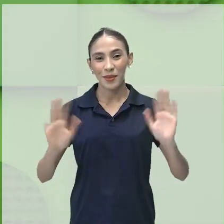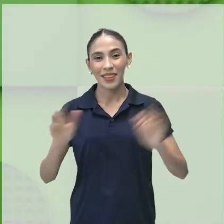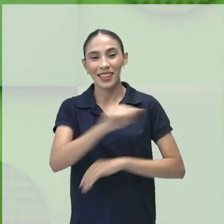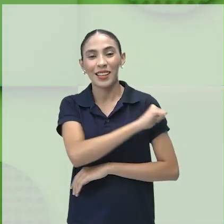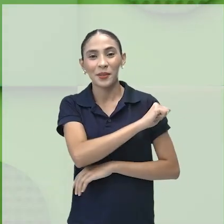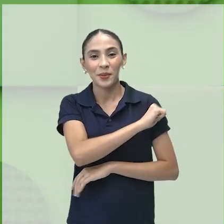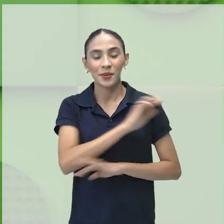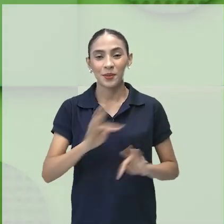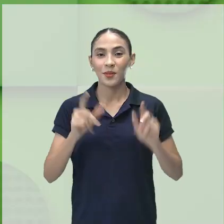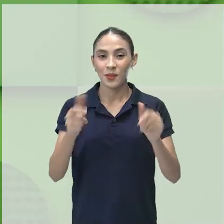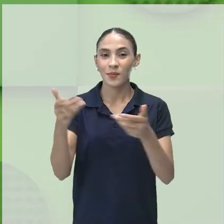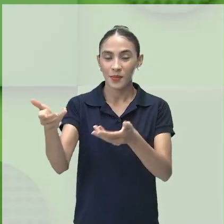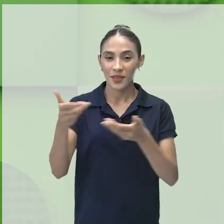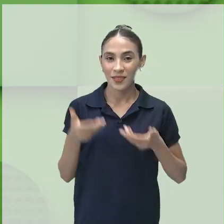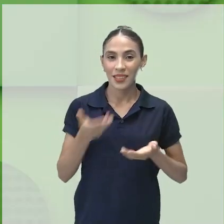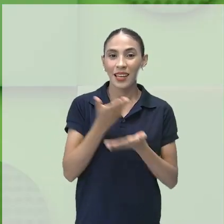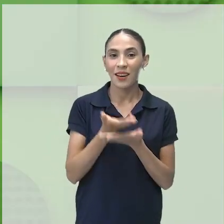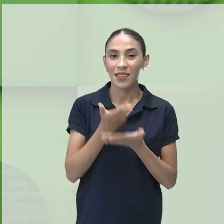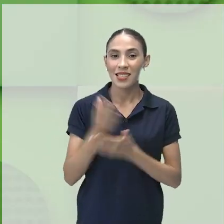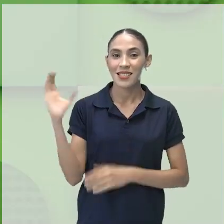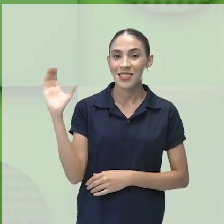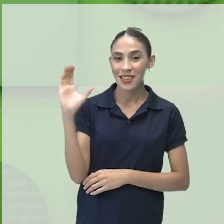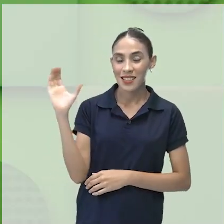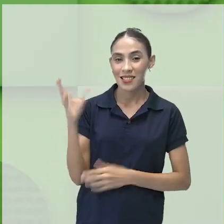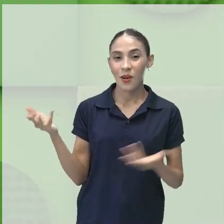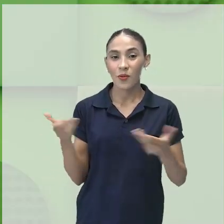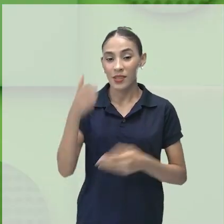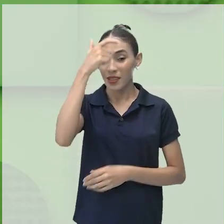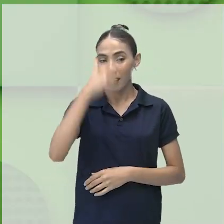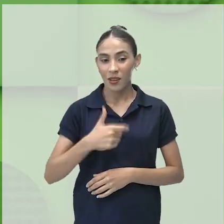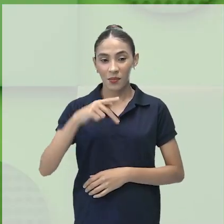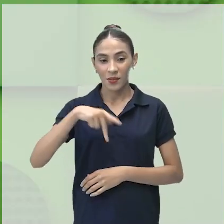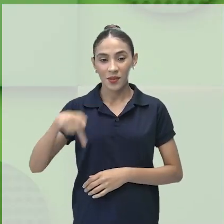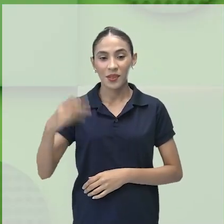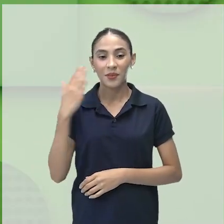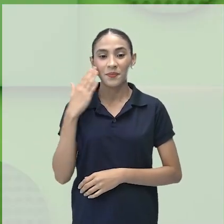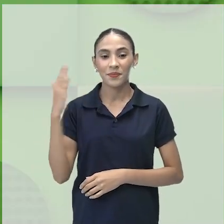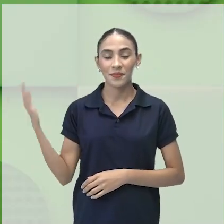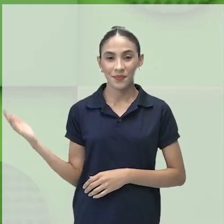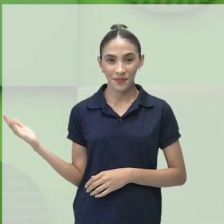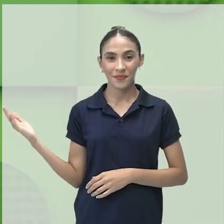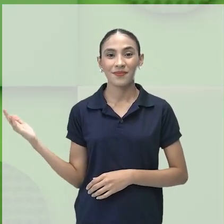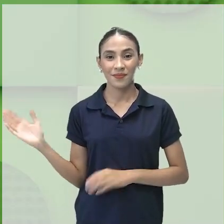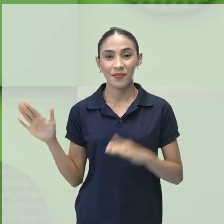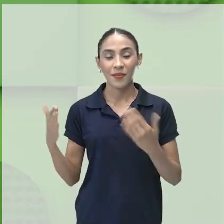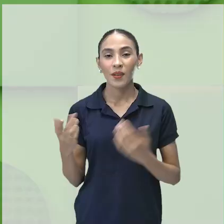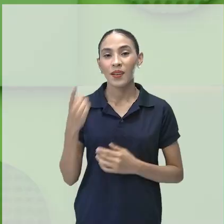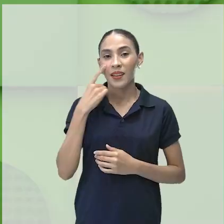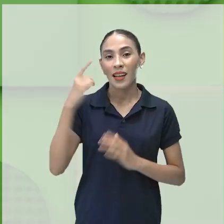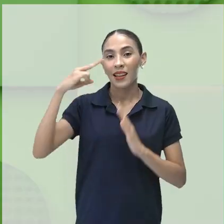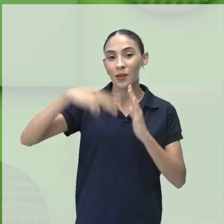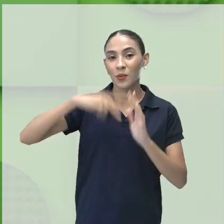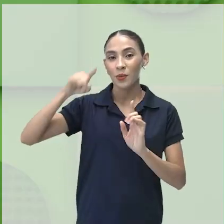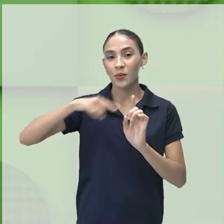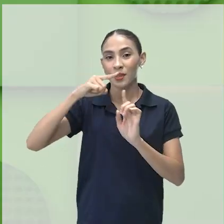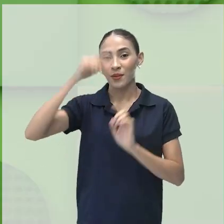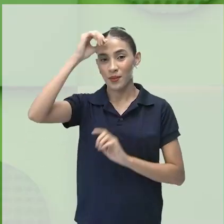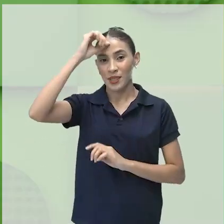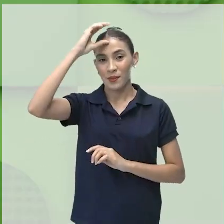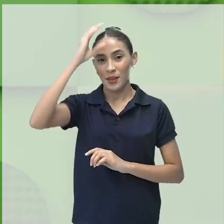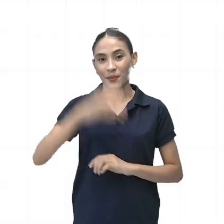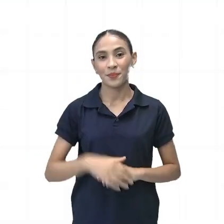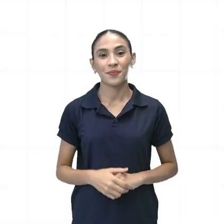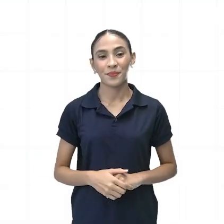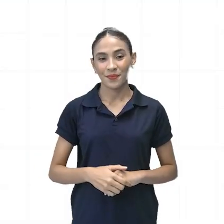Olá, sejam bem-vindos à nossa aula de ciências de hoje. Eu sou a professora Érica Guimarães e vamos à leitura do objeto de